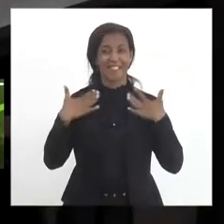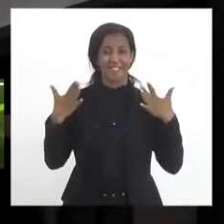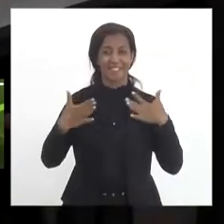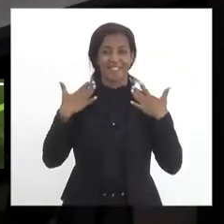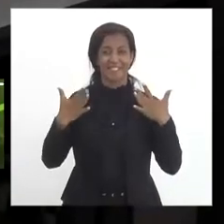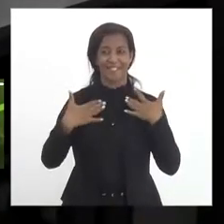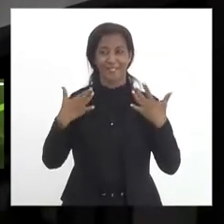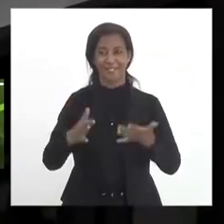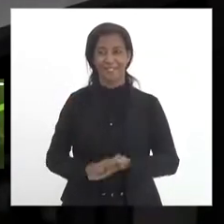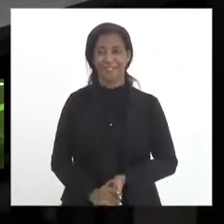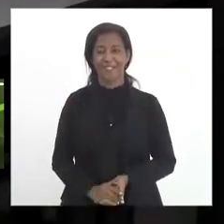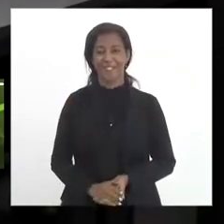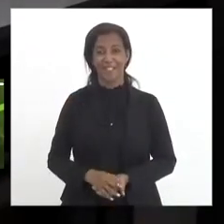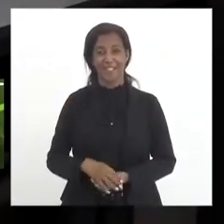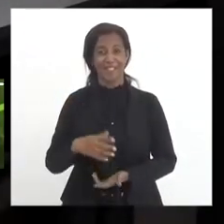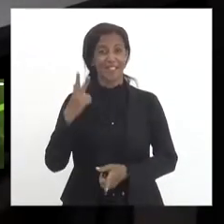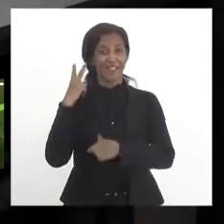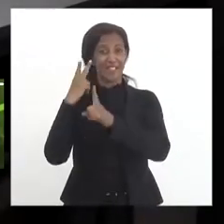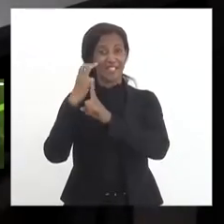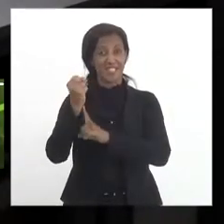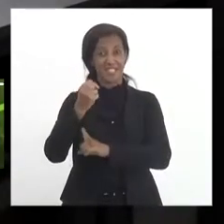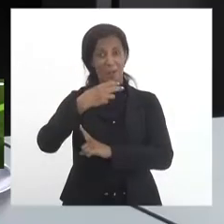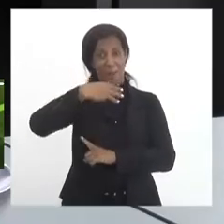Rodrigo Amorim me venceu hoje. O Mink,